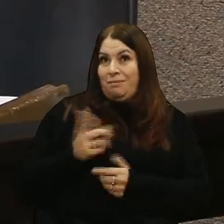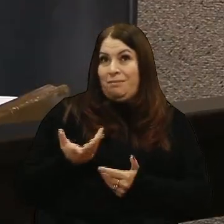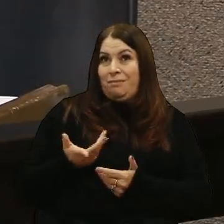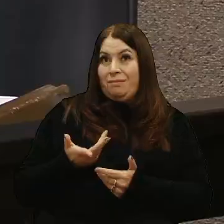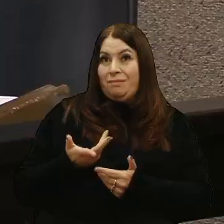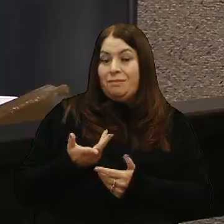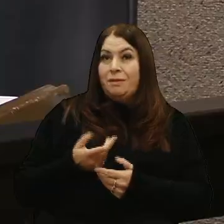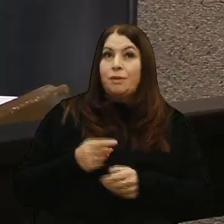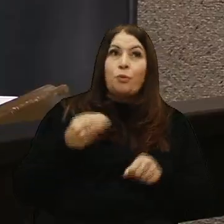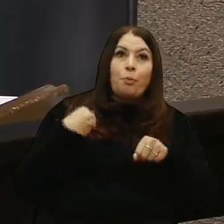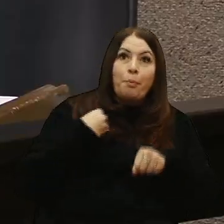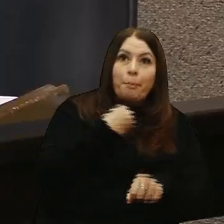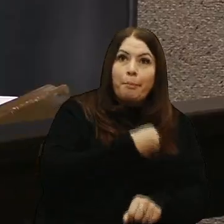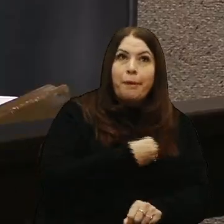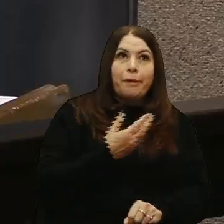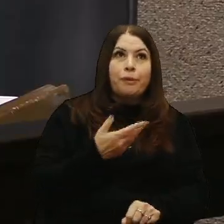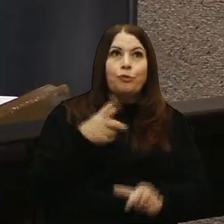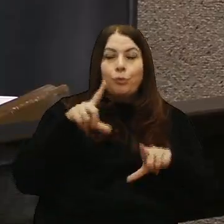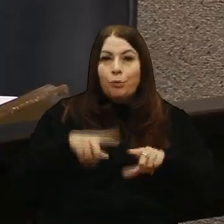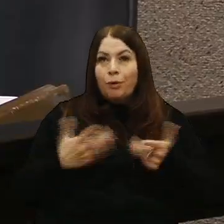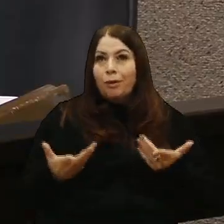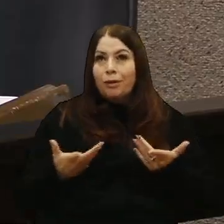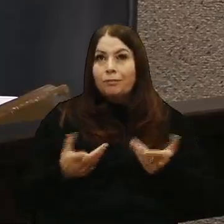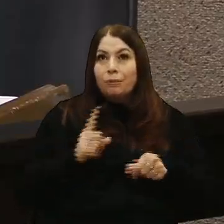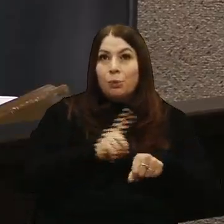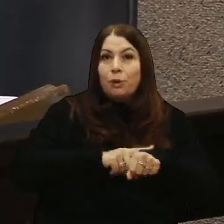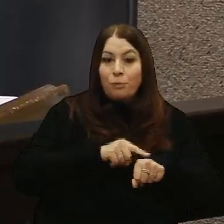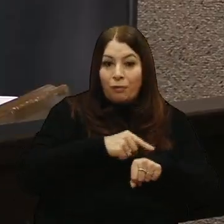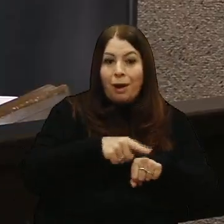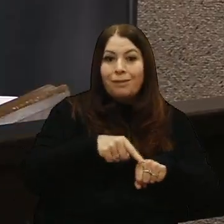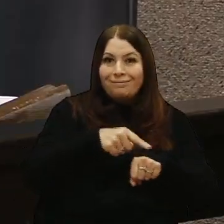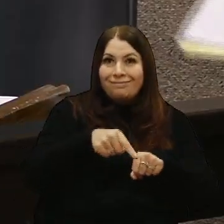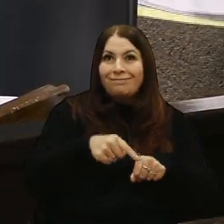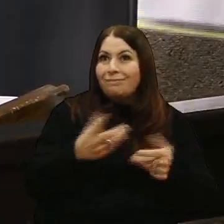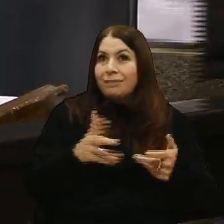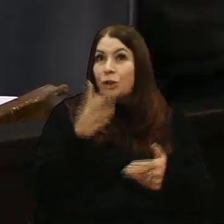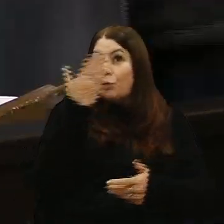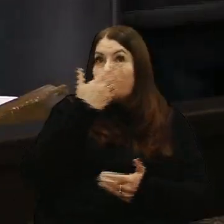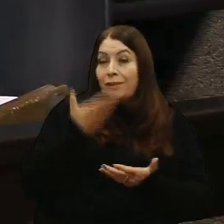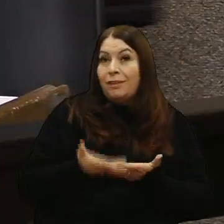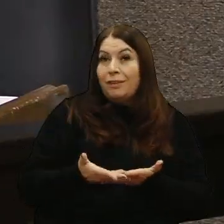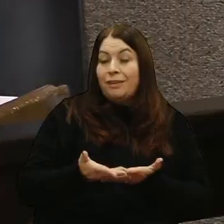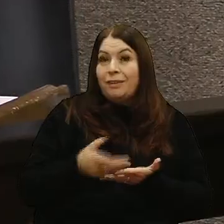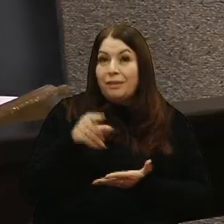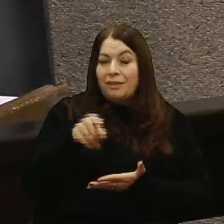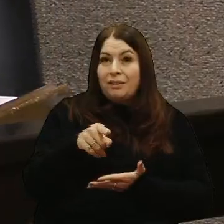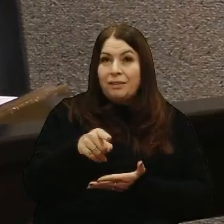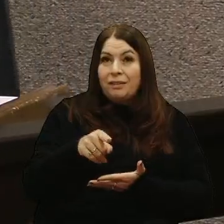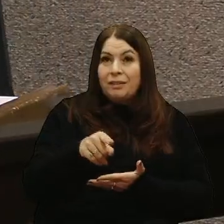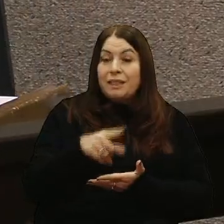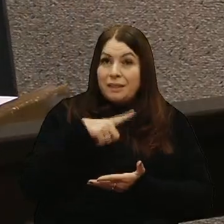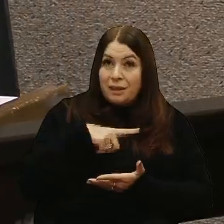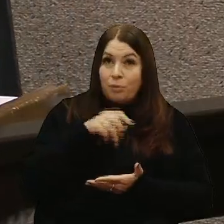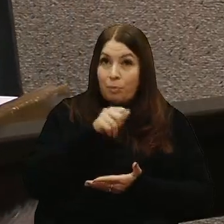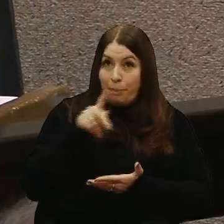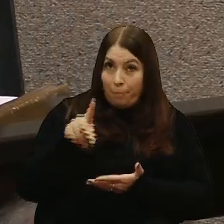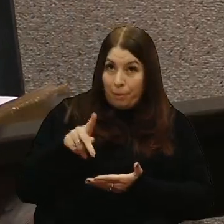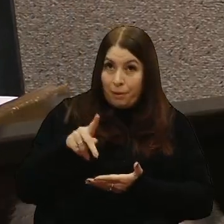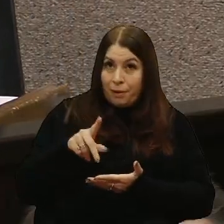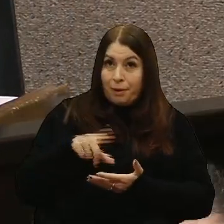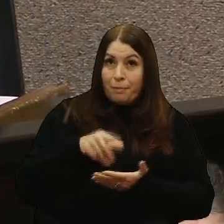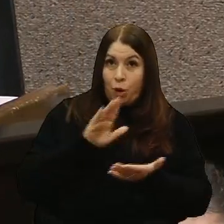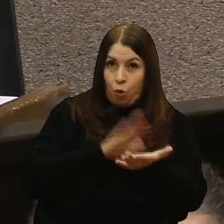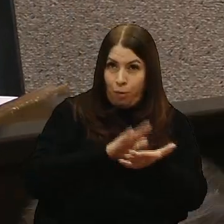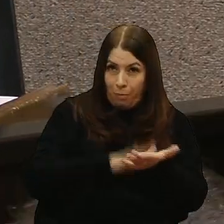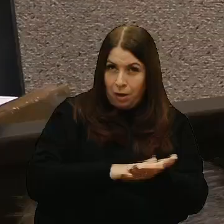numa consulta, estão em algum lugar e o tempo vai passar dela e ela acaba não vendo. Se já tem um aplicativo, se para